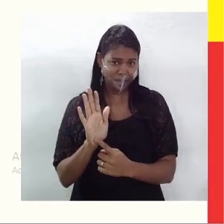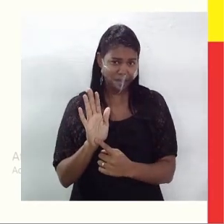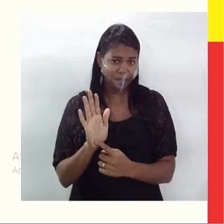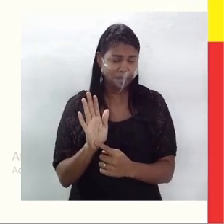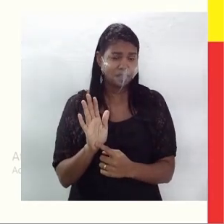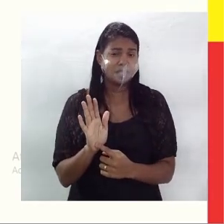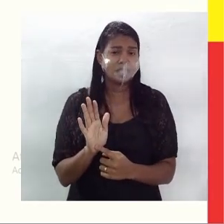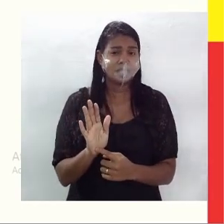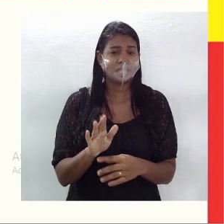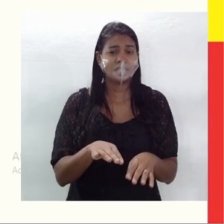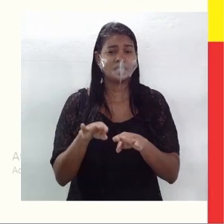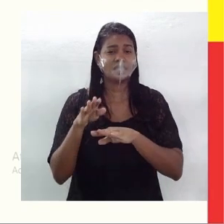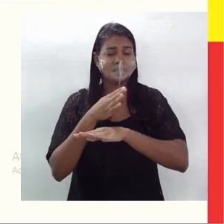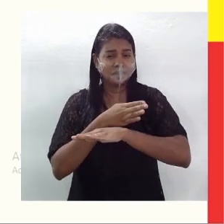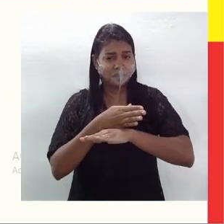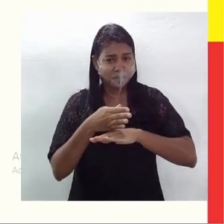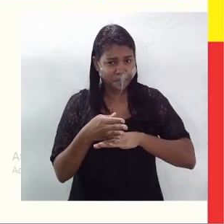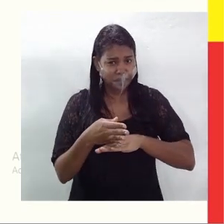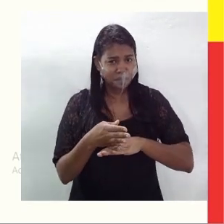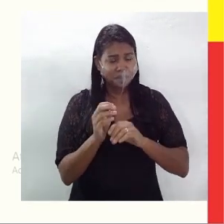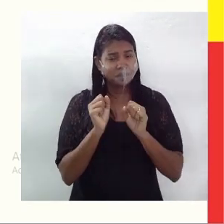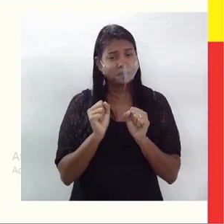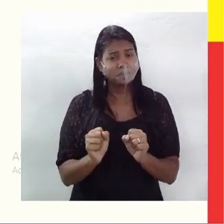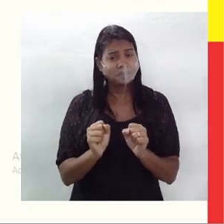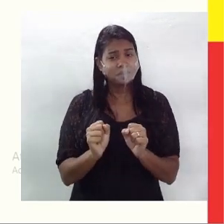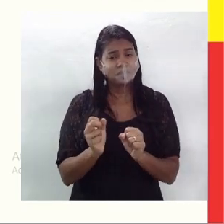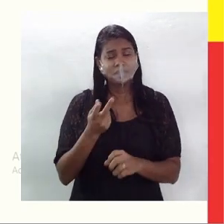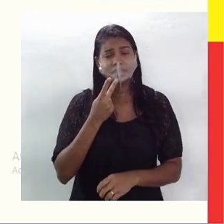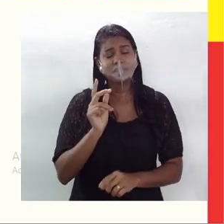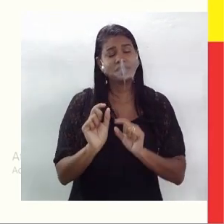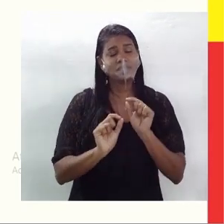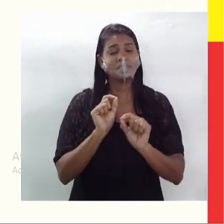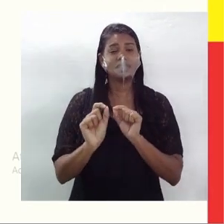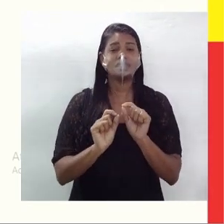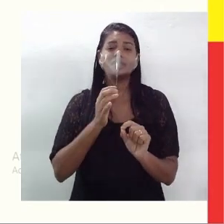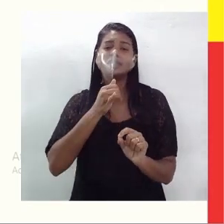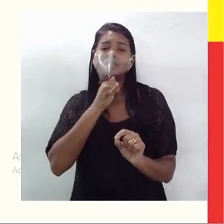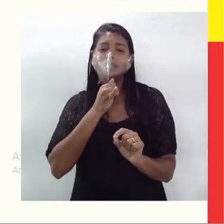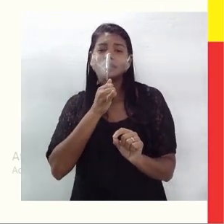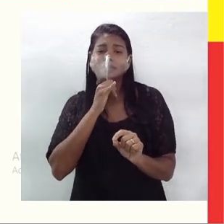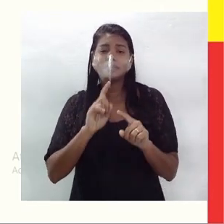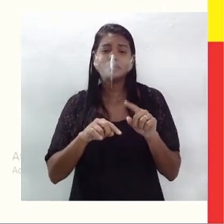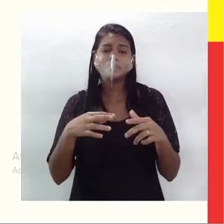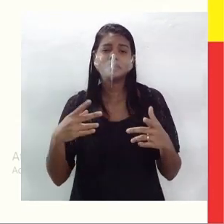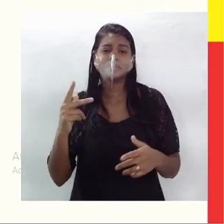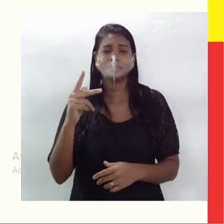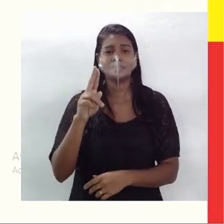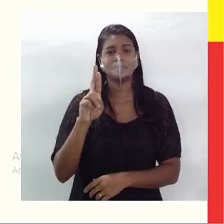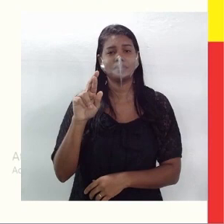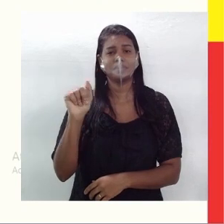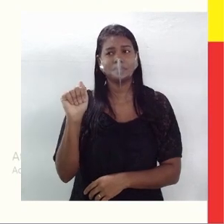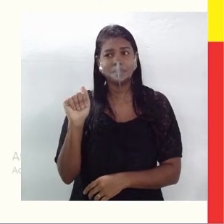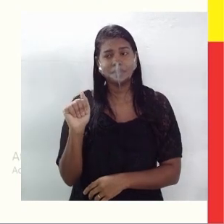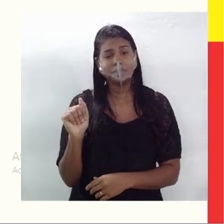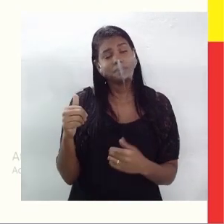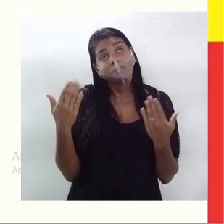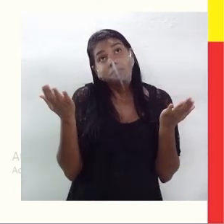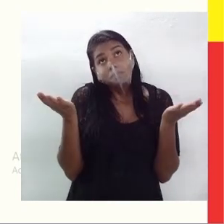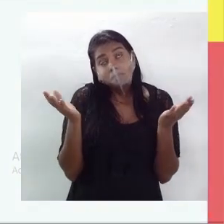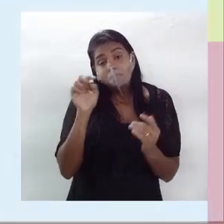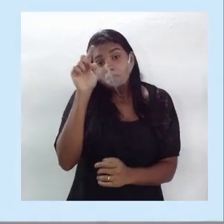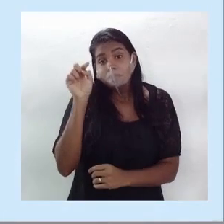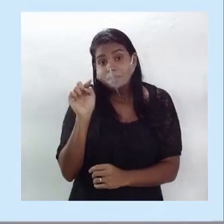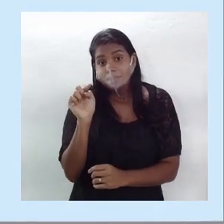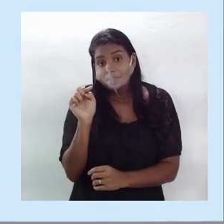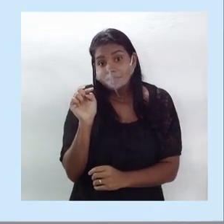e totalmente branca, pode-se afirmar que são substâncias puras? Será, pessoal,